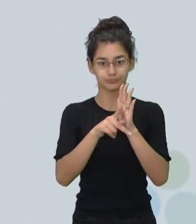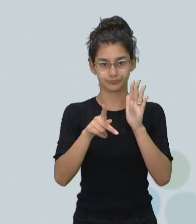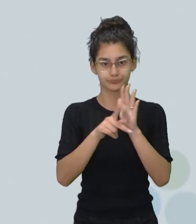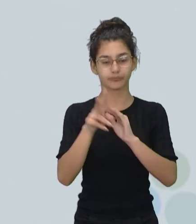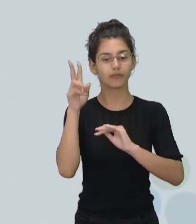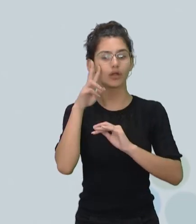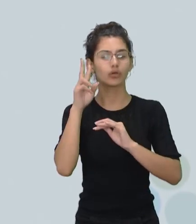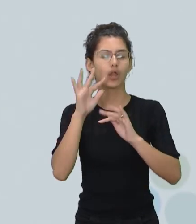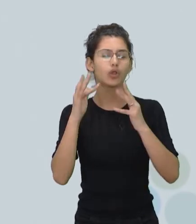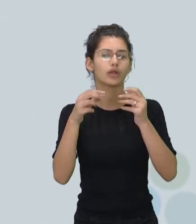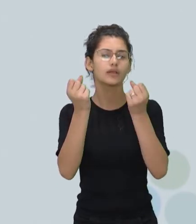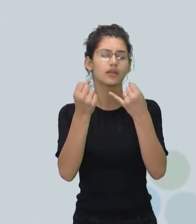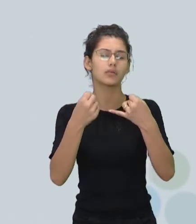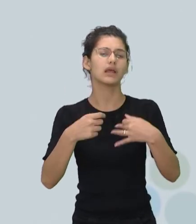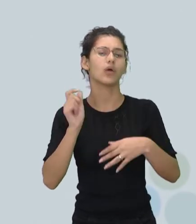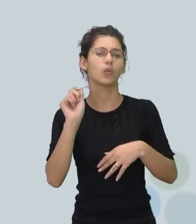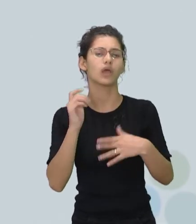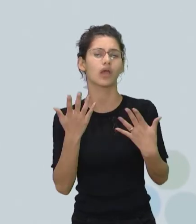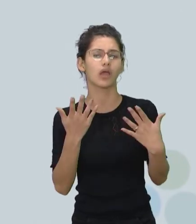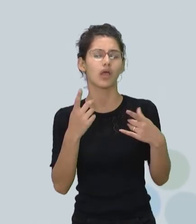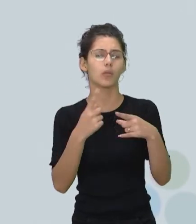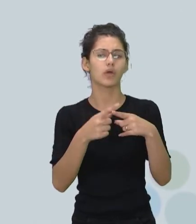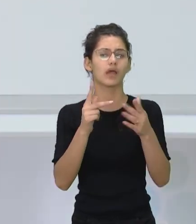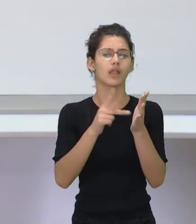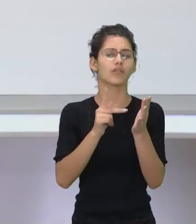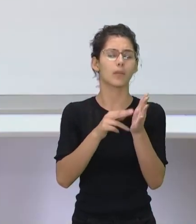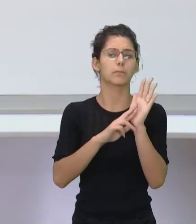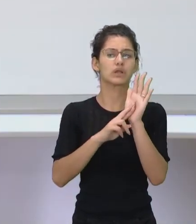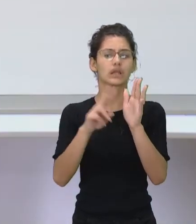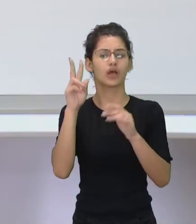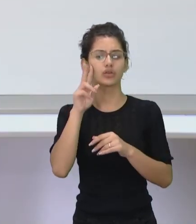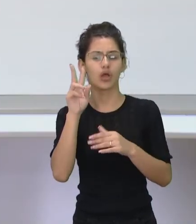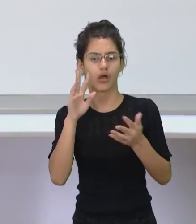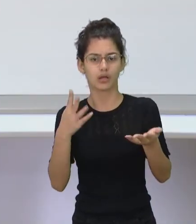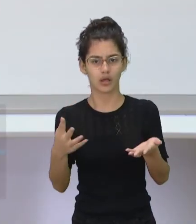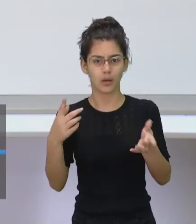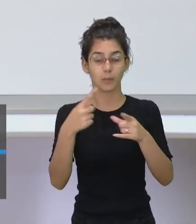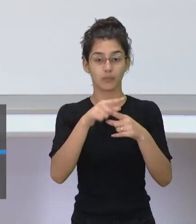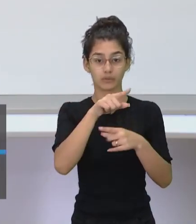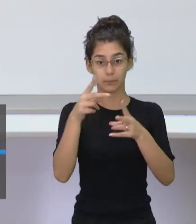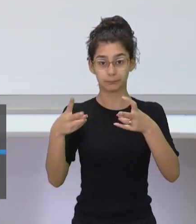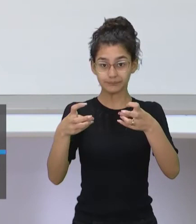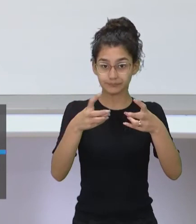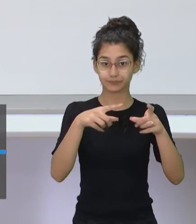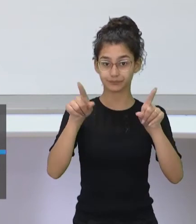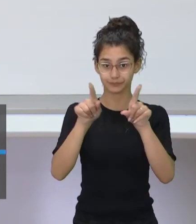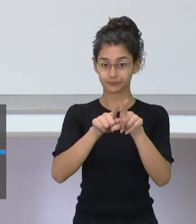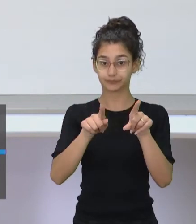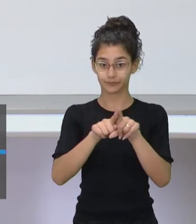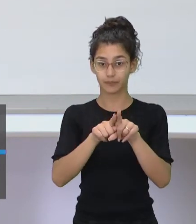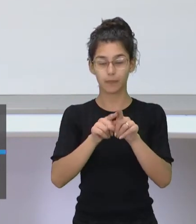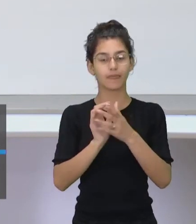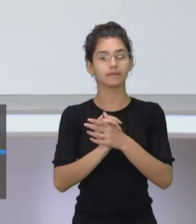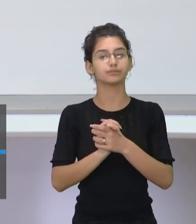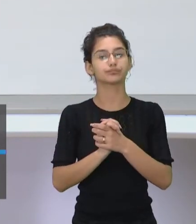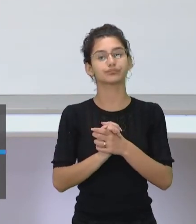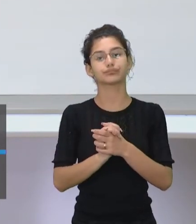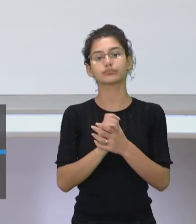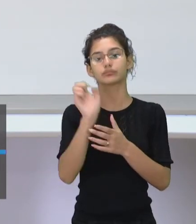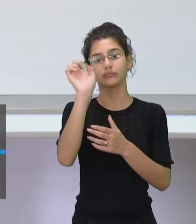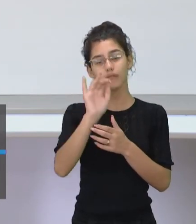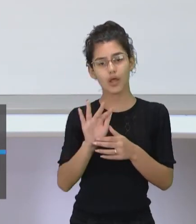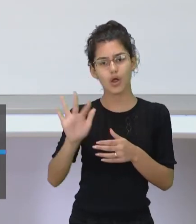Essa história toda explica o quê, né? Na realidade, por que mostrar essa história? Mostrar até justamente para vocês perceberem que a Europa, com seu